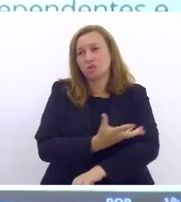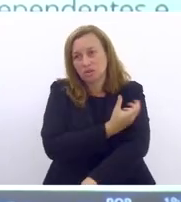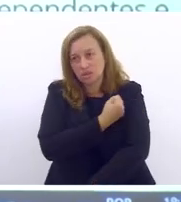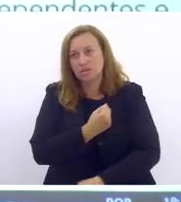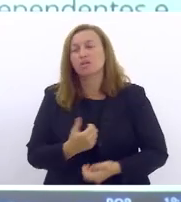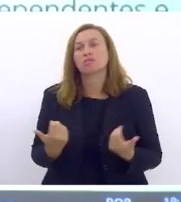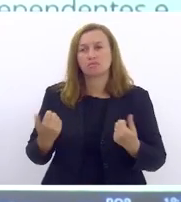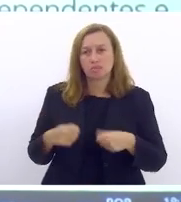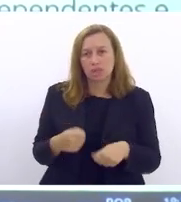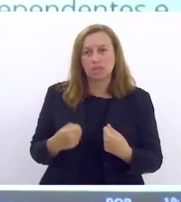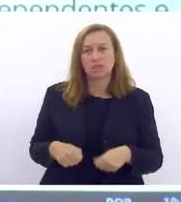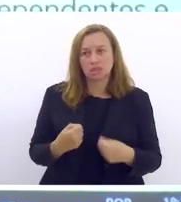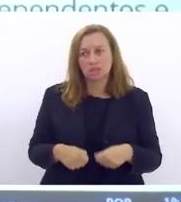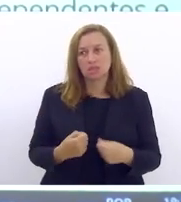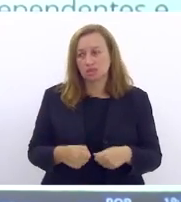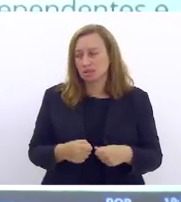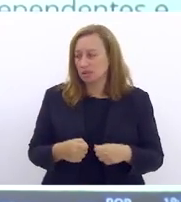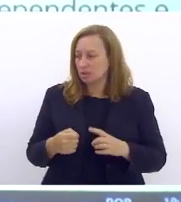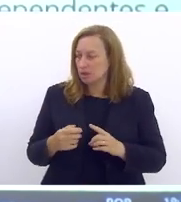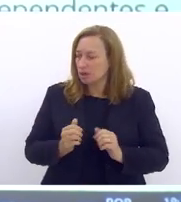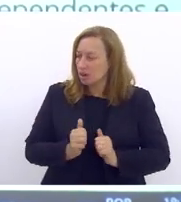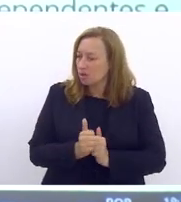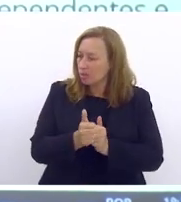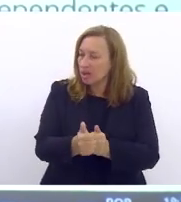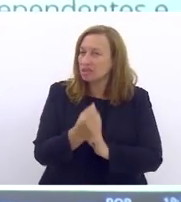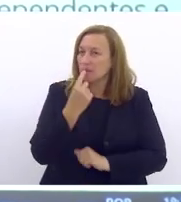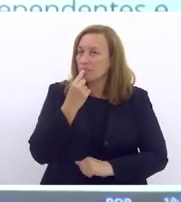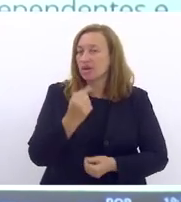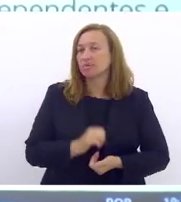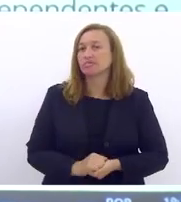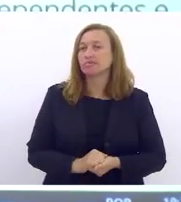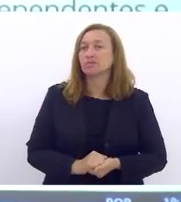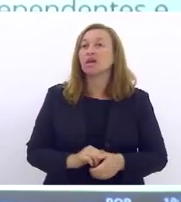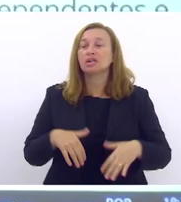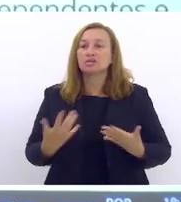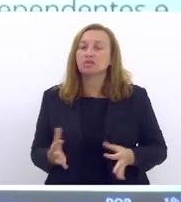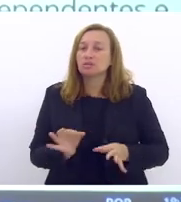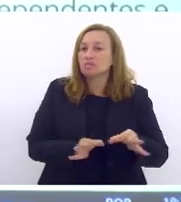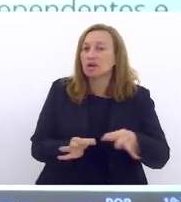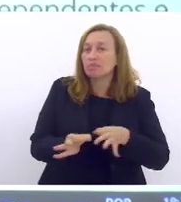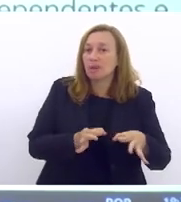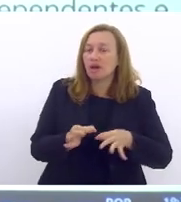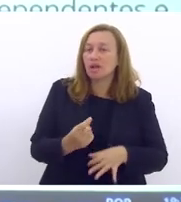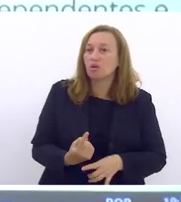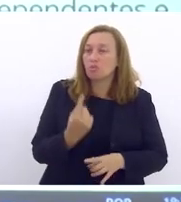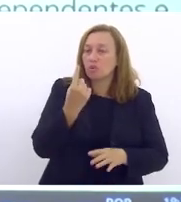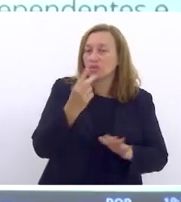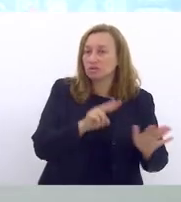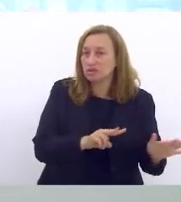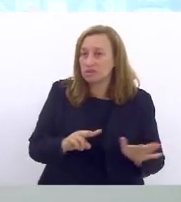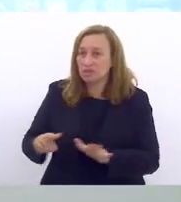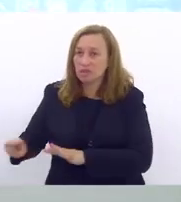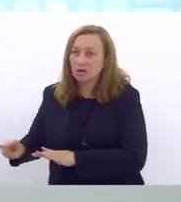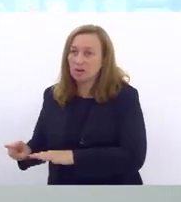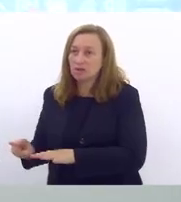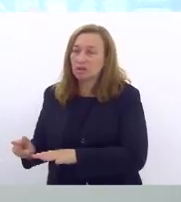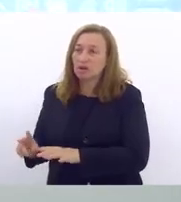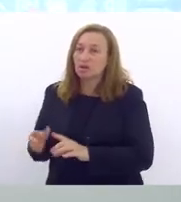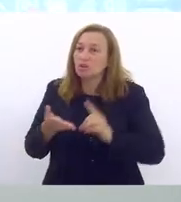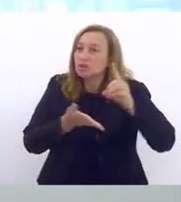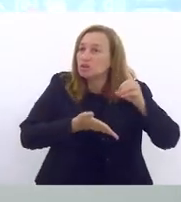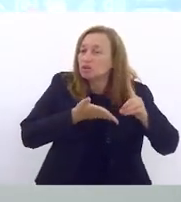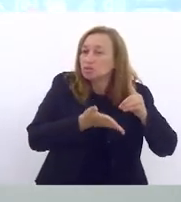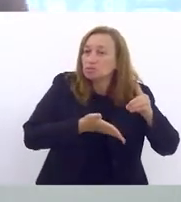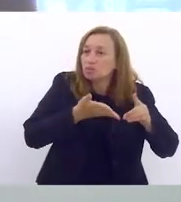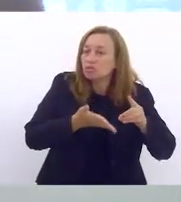a gente precisa acompanhar ela mais de perto. Então, a gente monta um esquema. Uma vez por semana, a doula de plantão entra em contato com ela, oi,